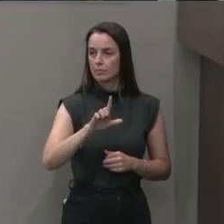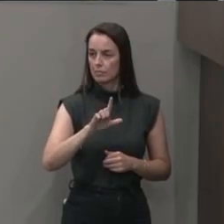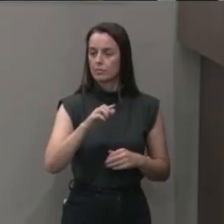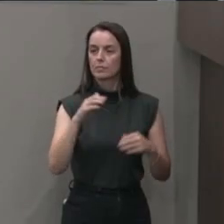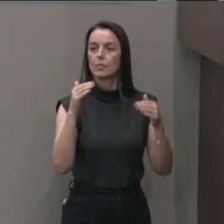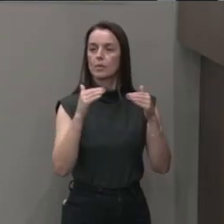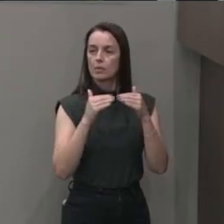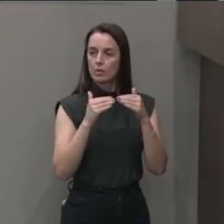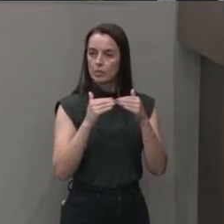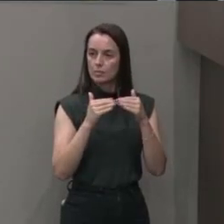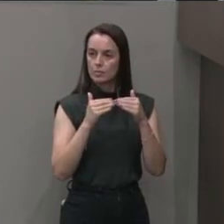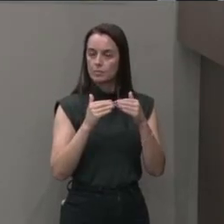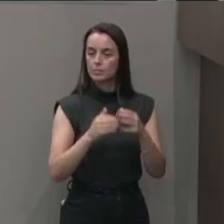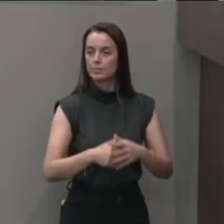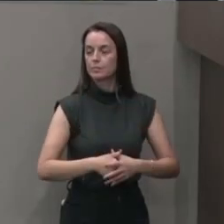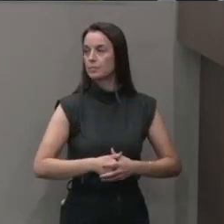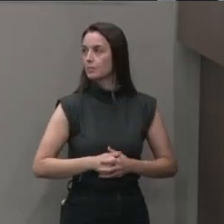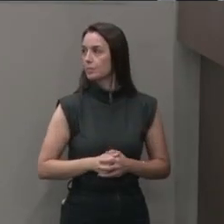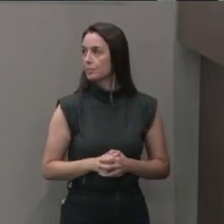Contemplado.